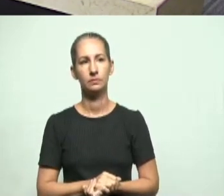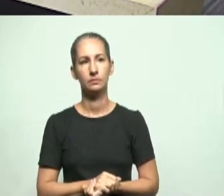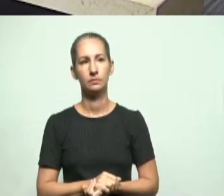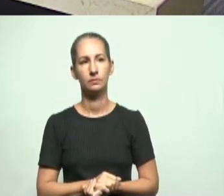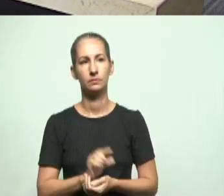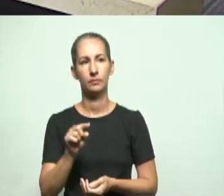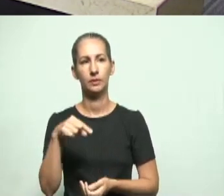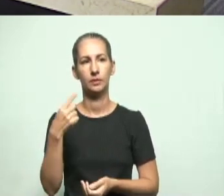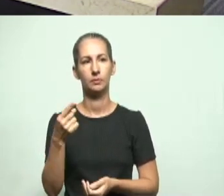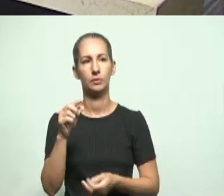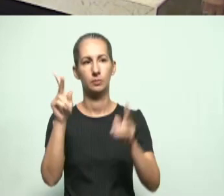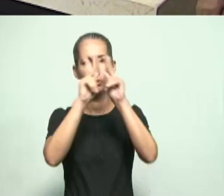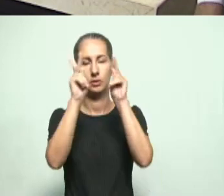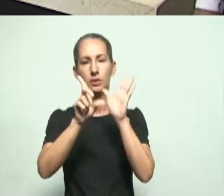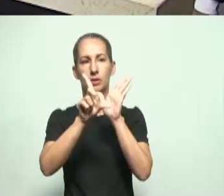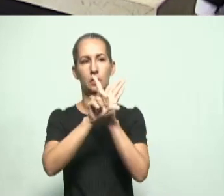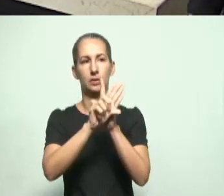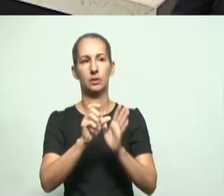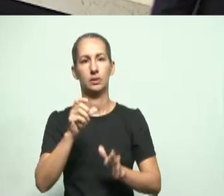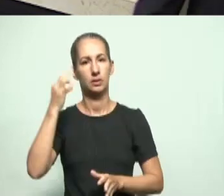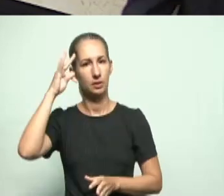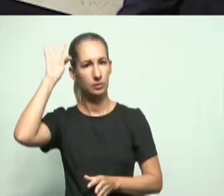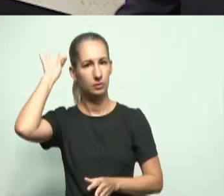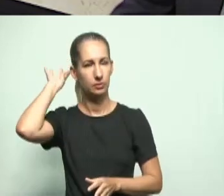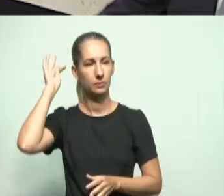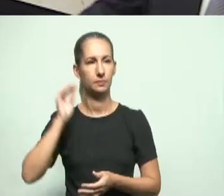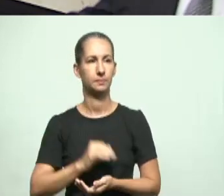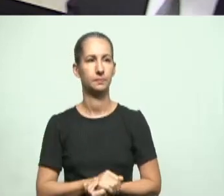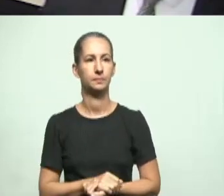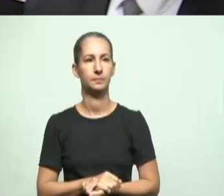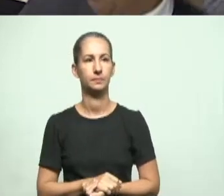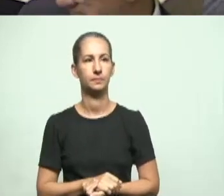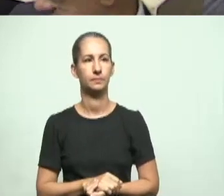Na sequência, o projeto de lei do vereador Testinoco.